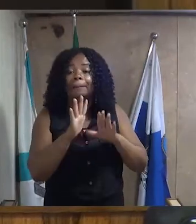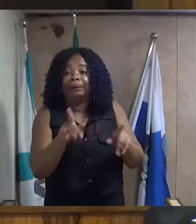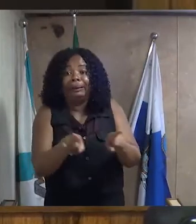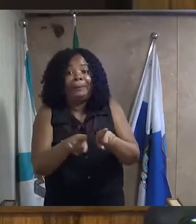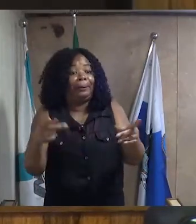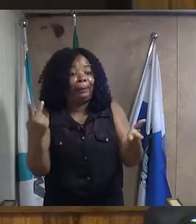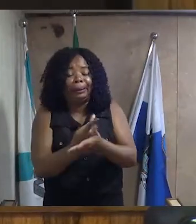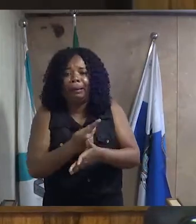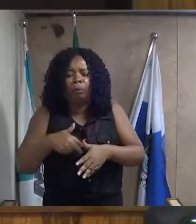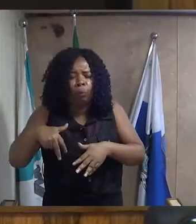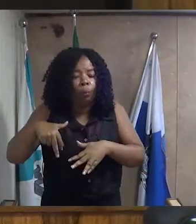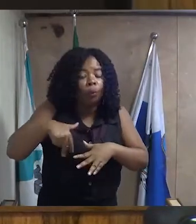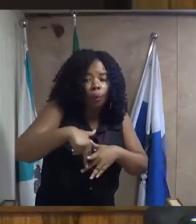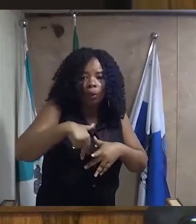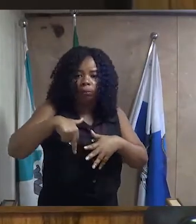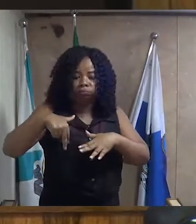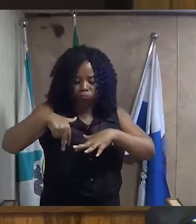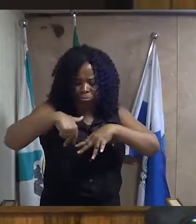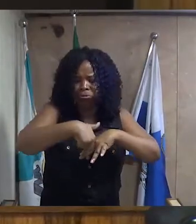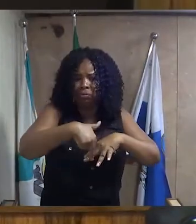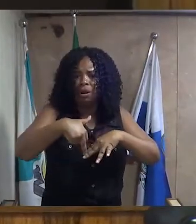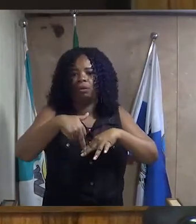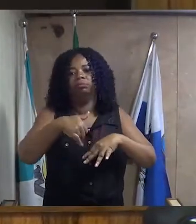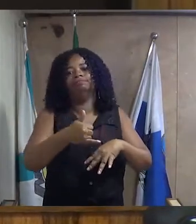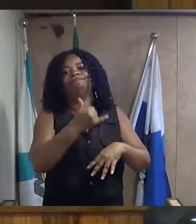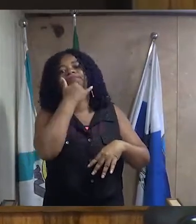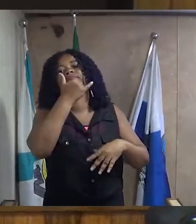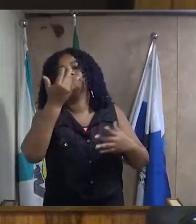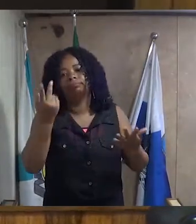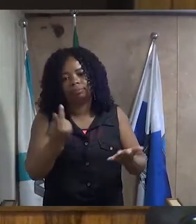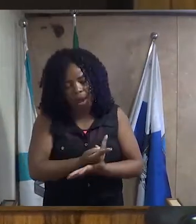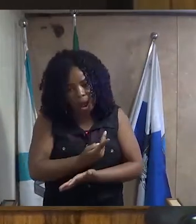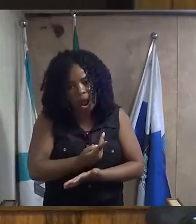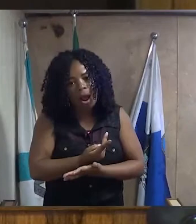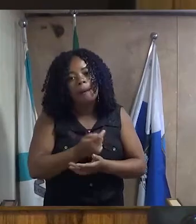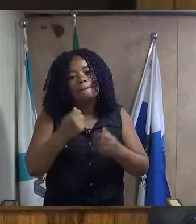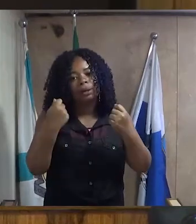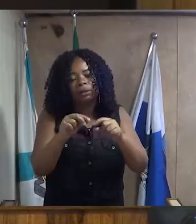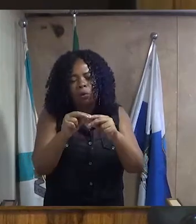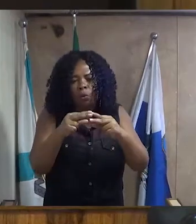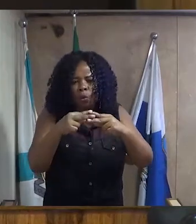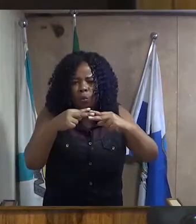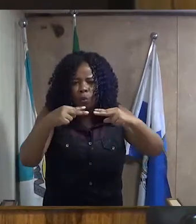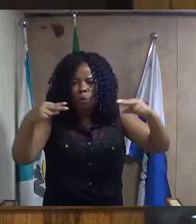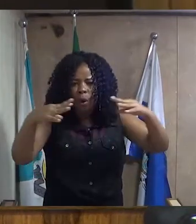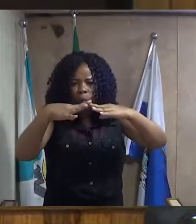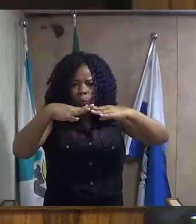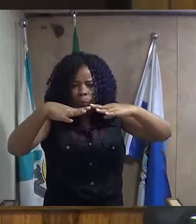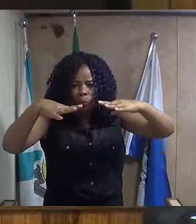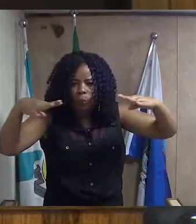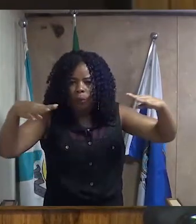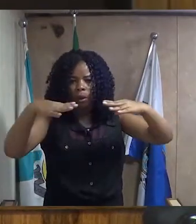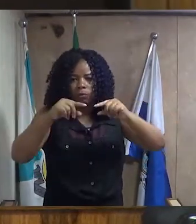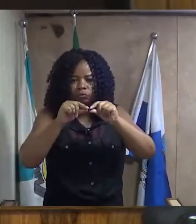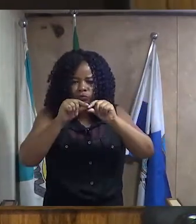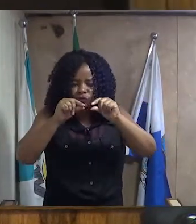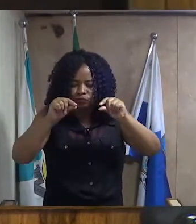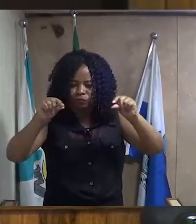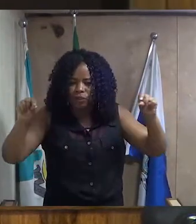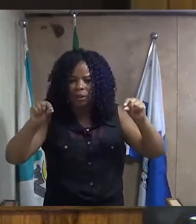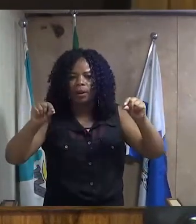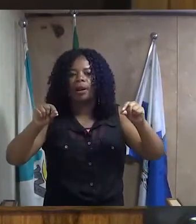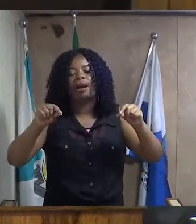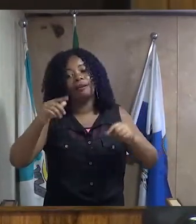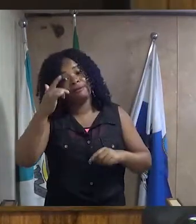tirar aqueles que estão em desuso e manter o alinhamento, que é muito fácil vir para cá e fazer